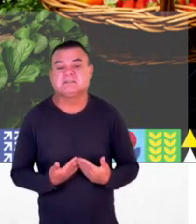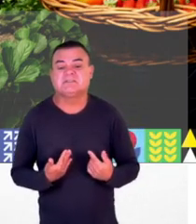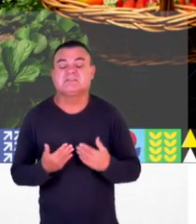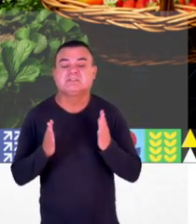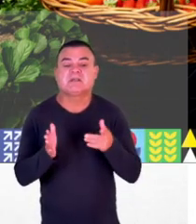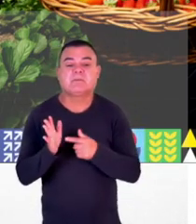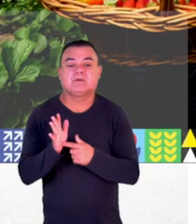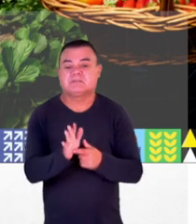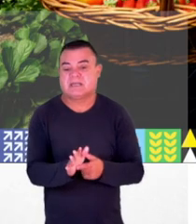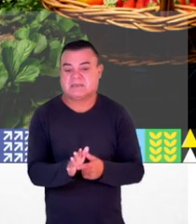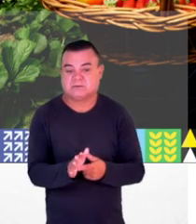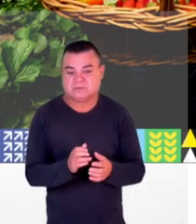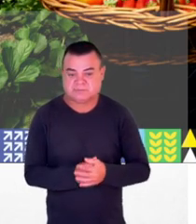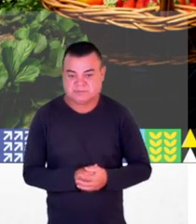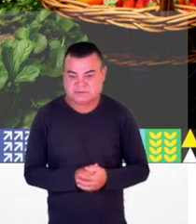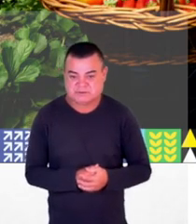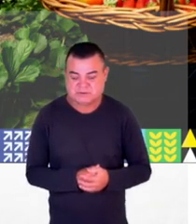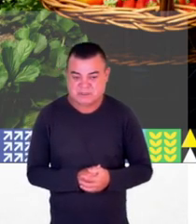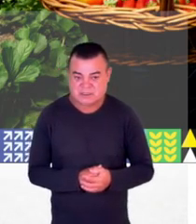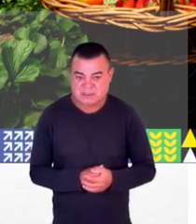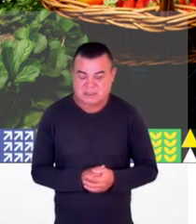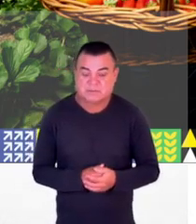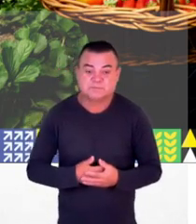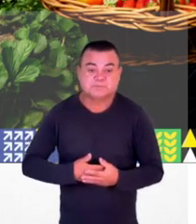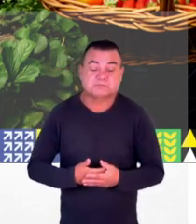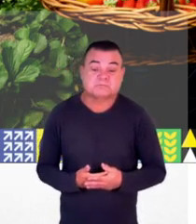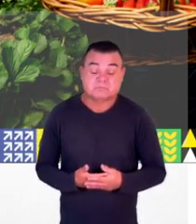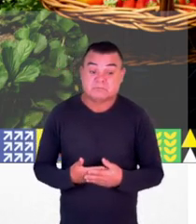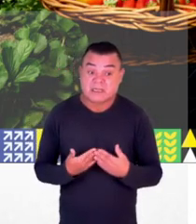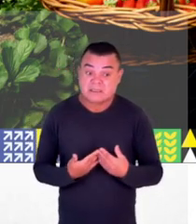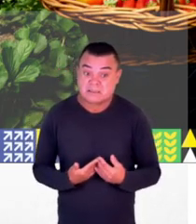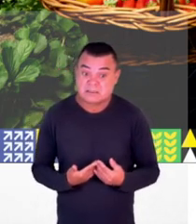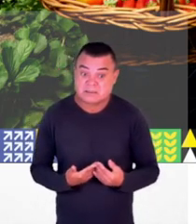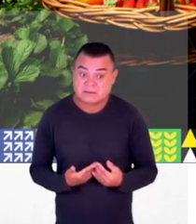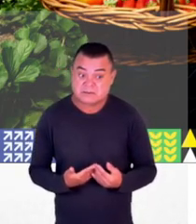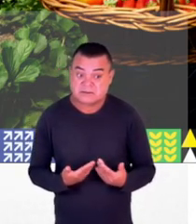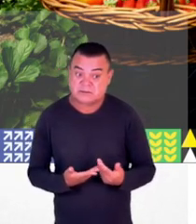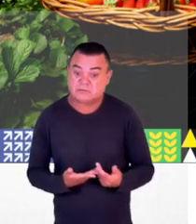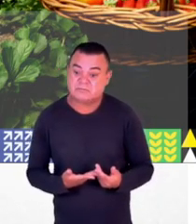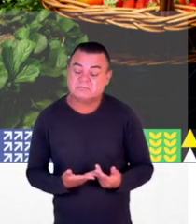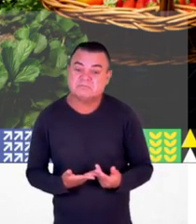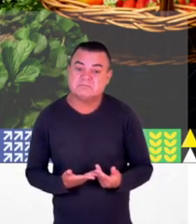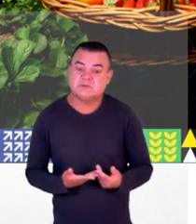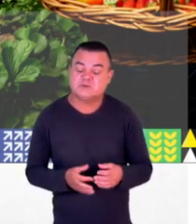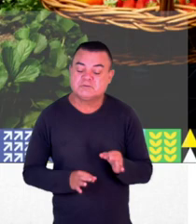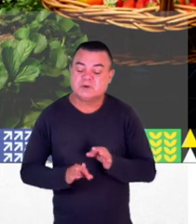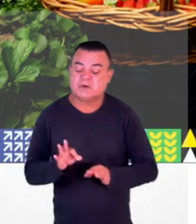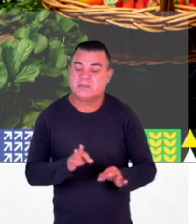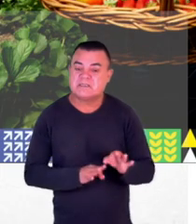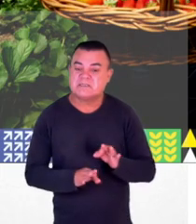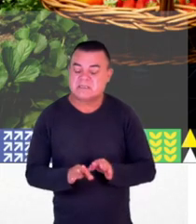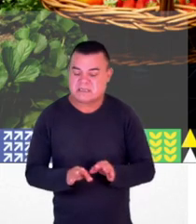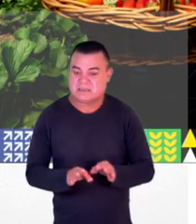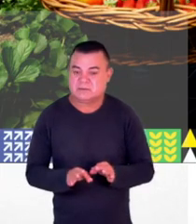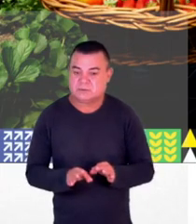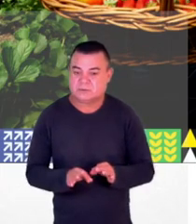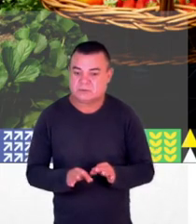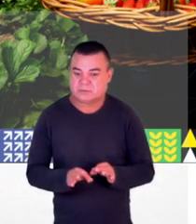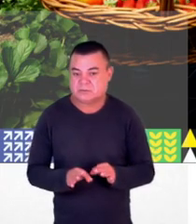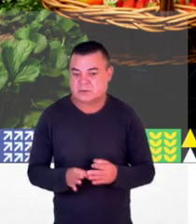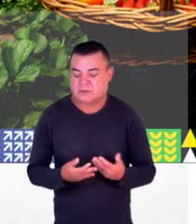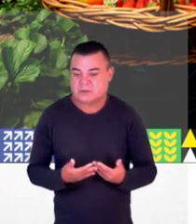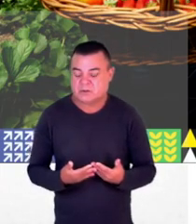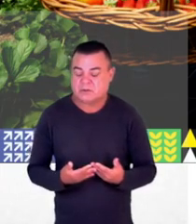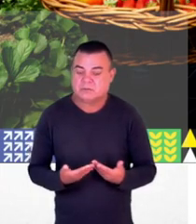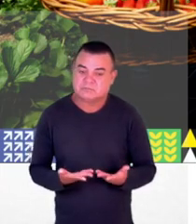tiver e não apenas né de como é que são medidos e monitorados as questões para sair ou não do mapa da fome mas enquanto tiver uma ou